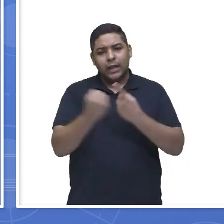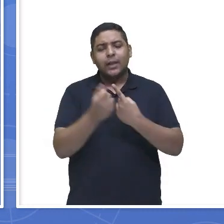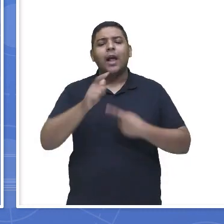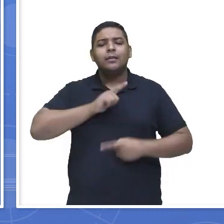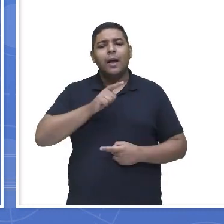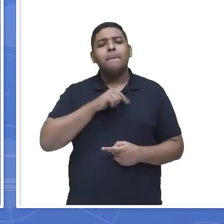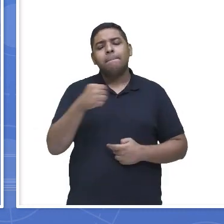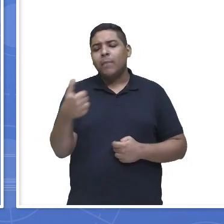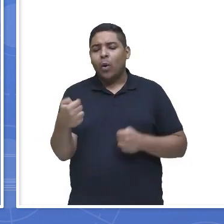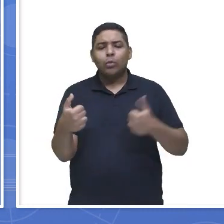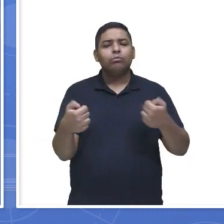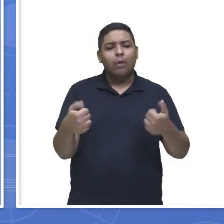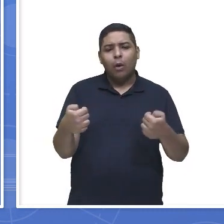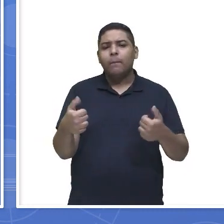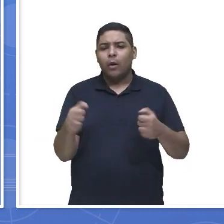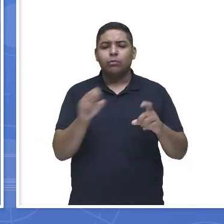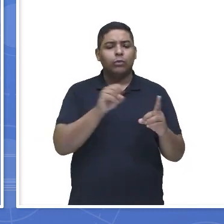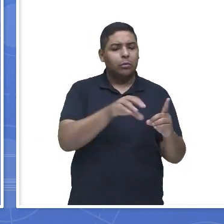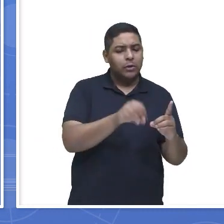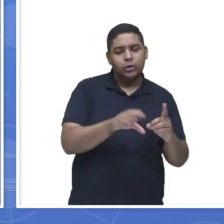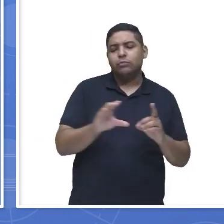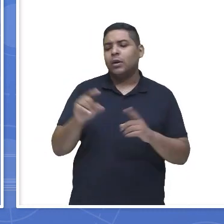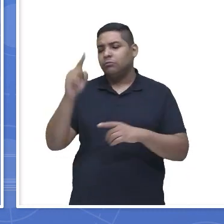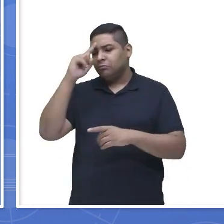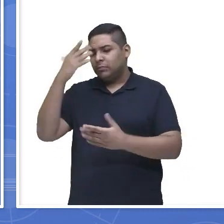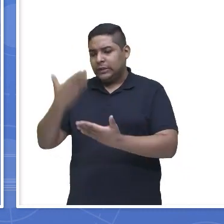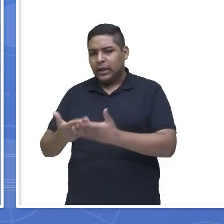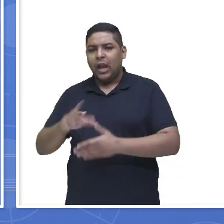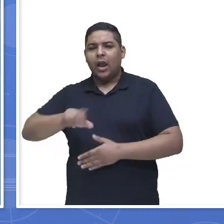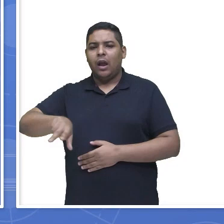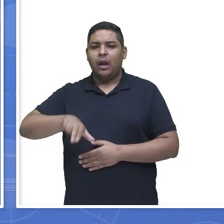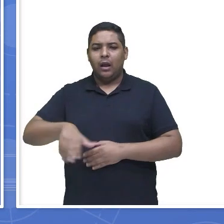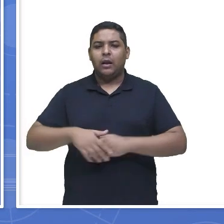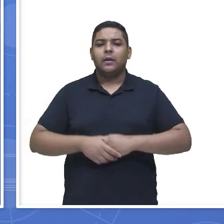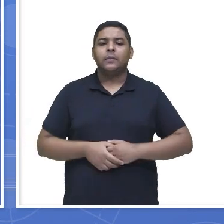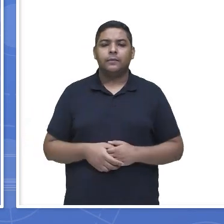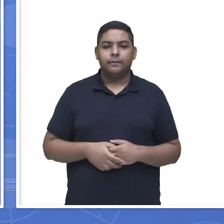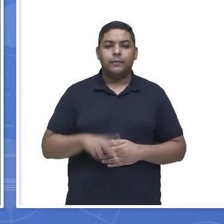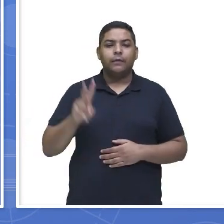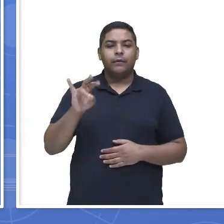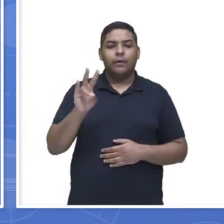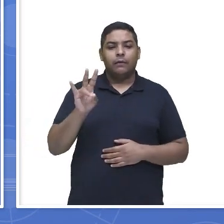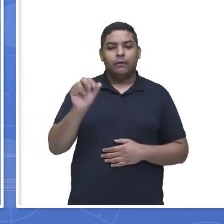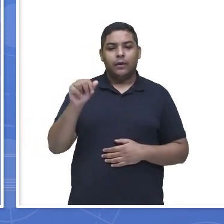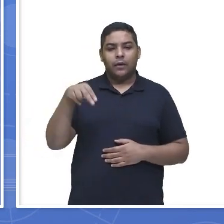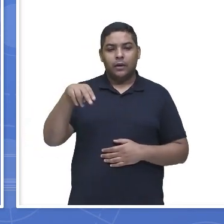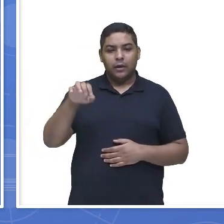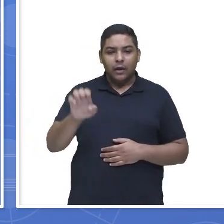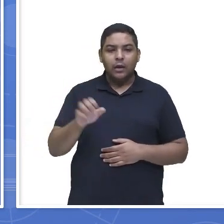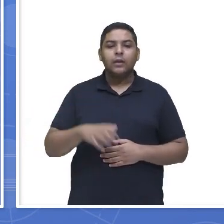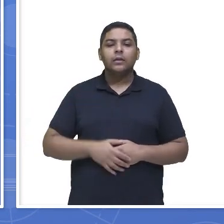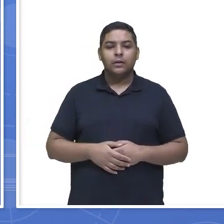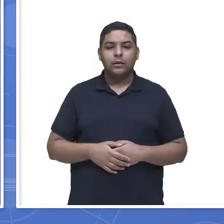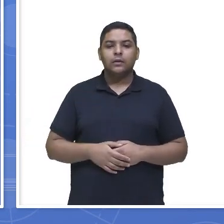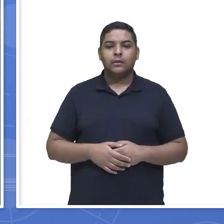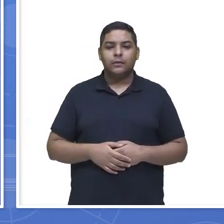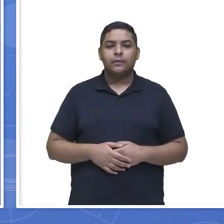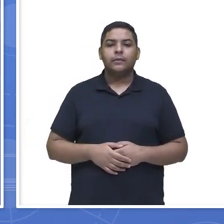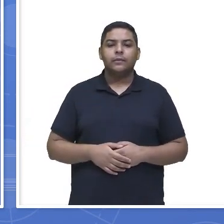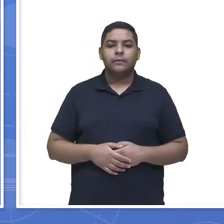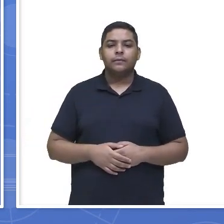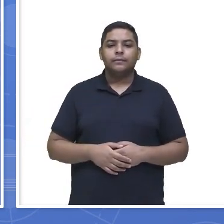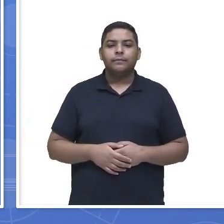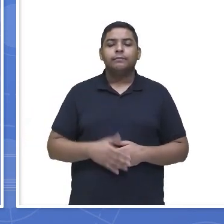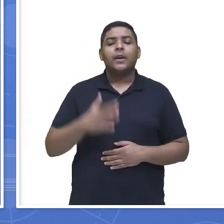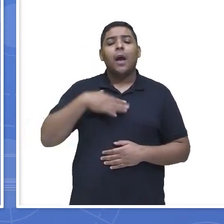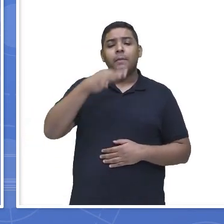tudo aí. O que mais? Tem mais alguma resposta? Tem a Viviane, lá da Escola Estadual Nossa Senhora de Nazaré. A Viviane disse o